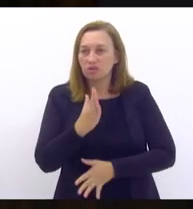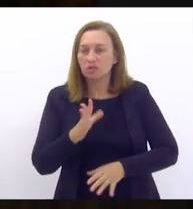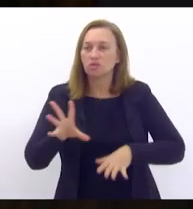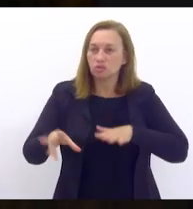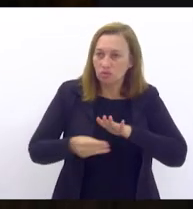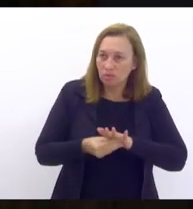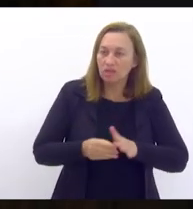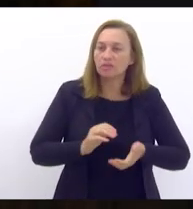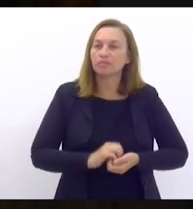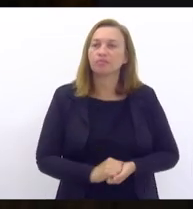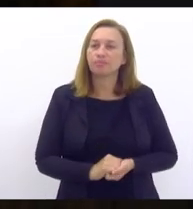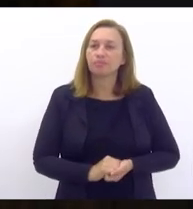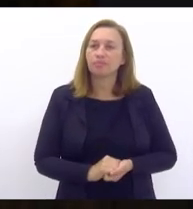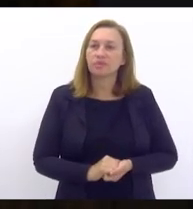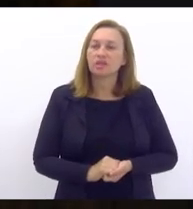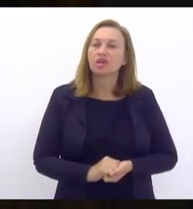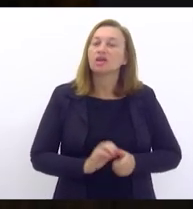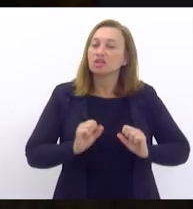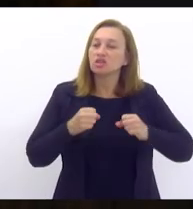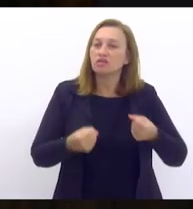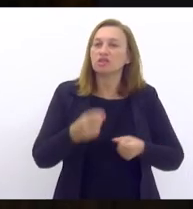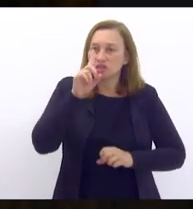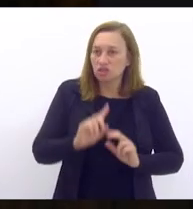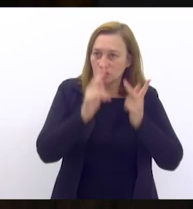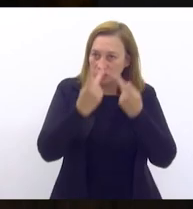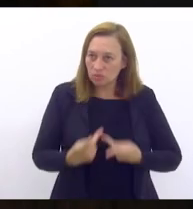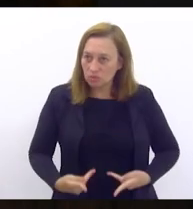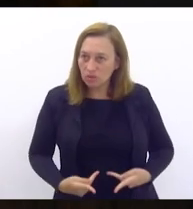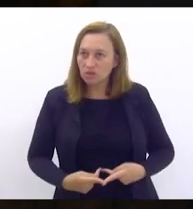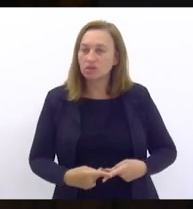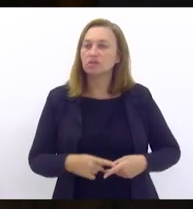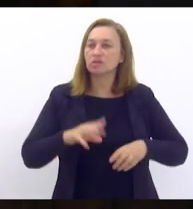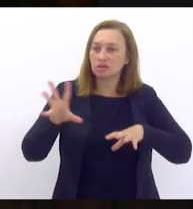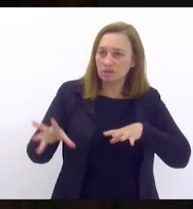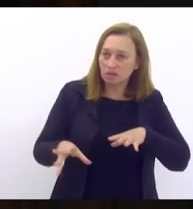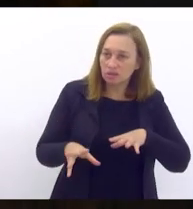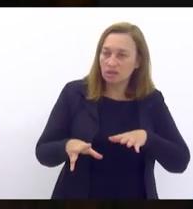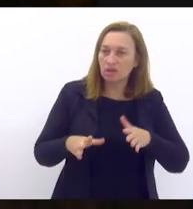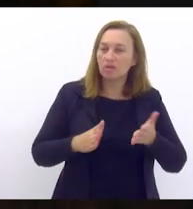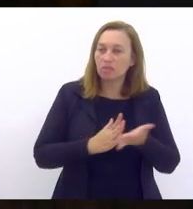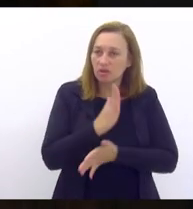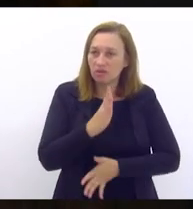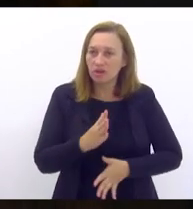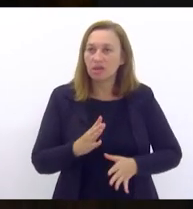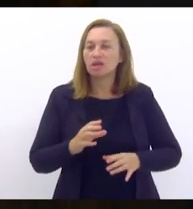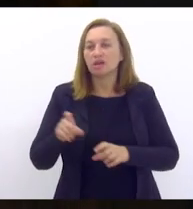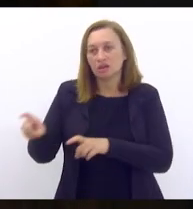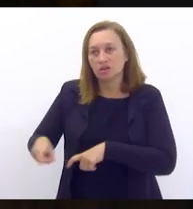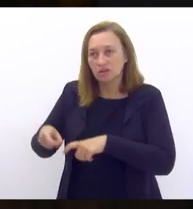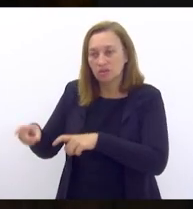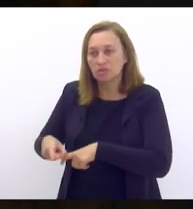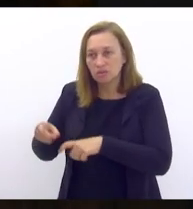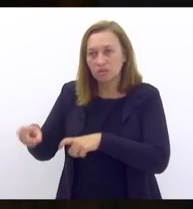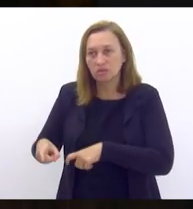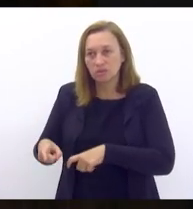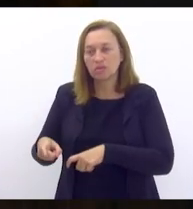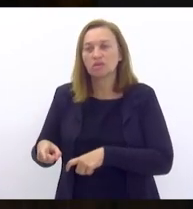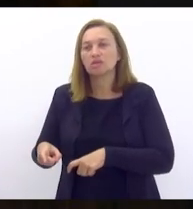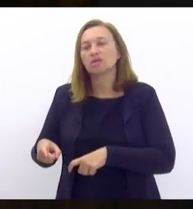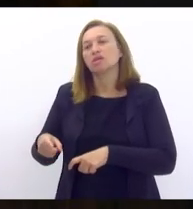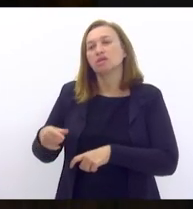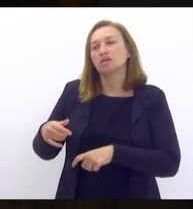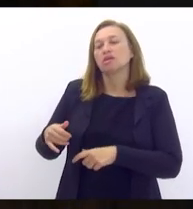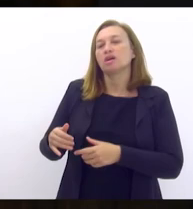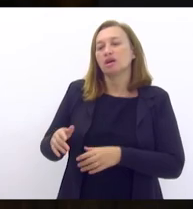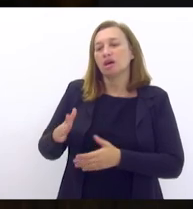emenda. De Defesa dos Direitos Humanos e Cidadania, favorável. De Agricultura, Pecuária, Política Rural, Agrária e